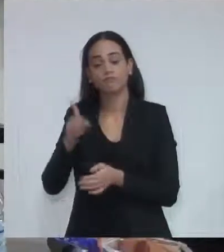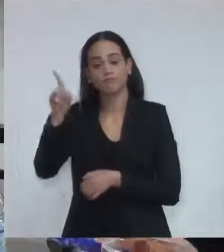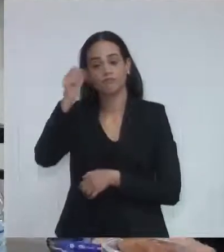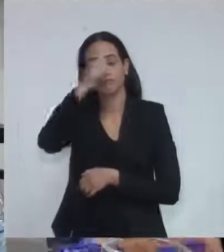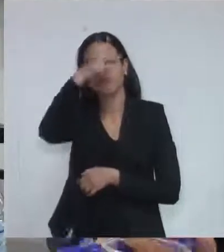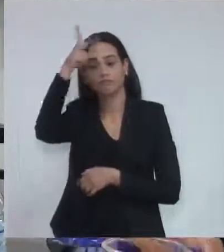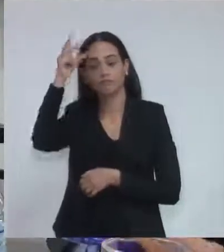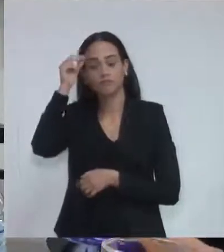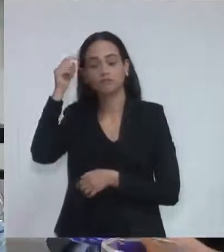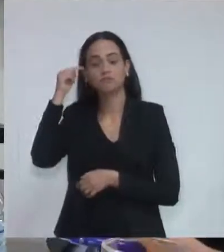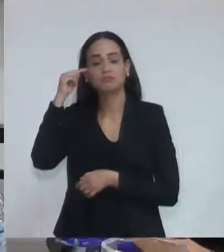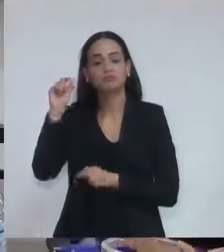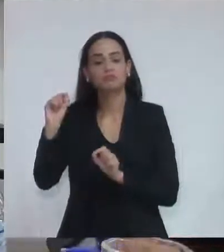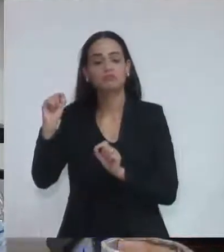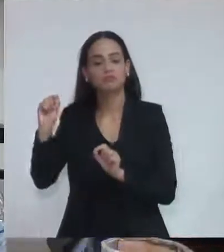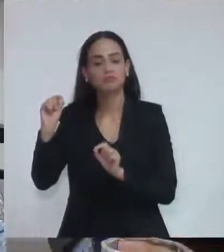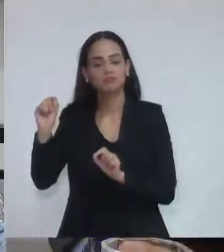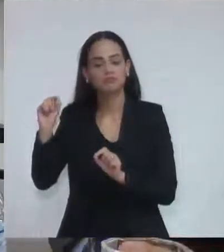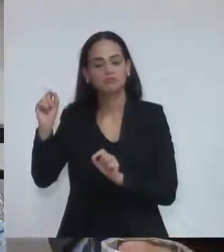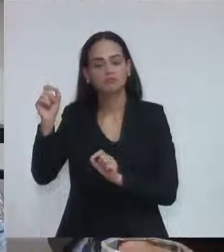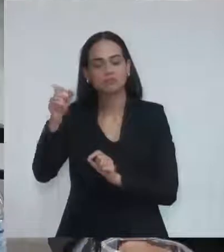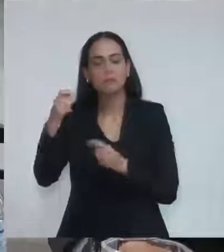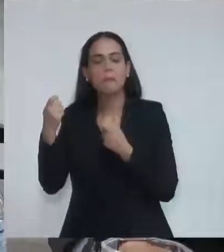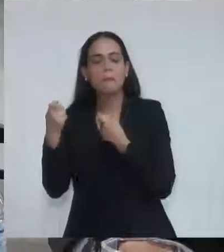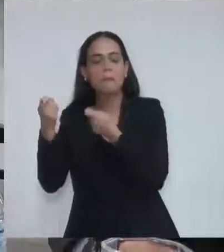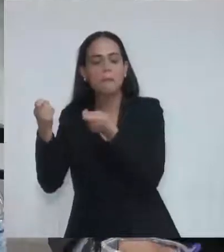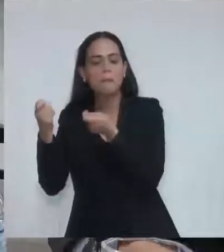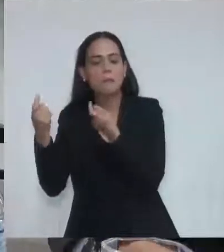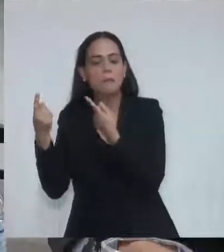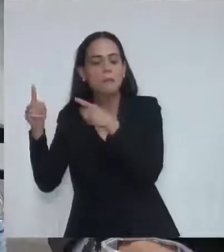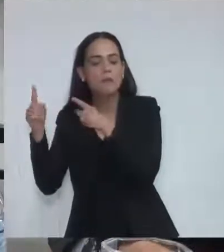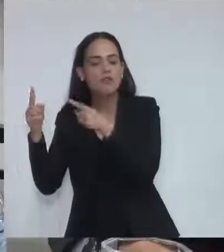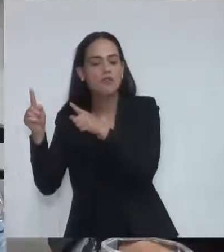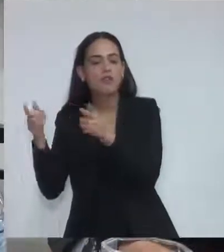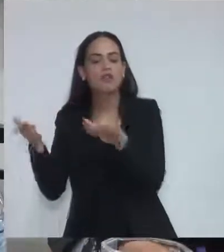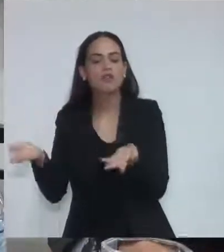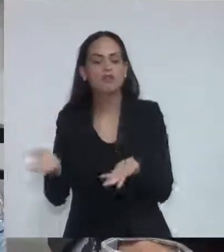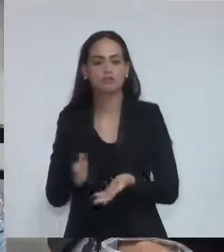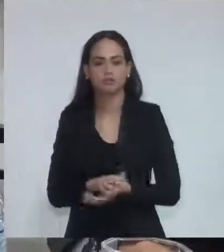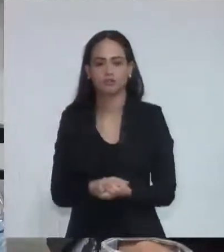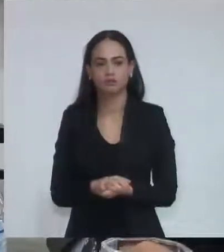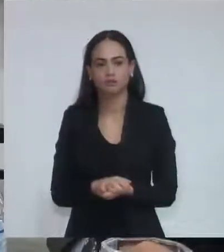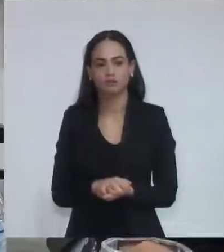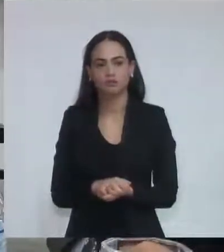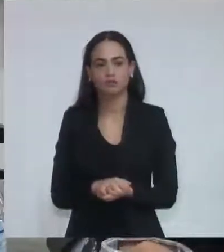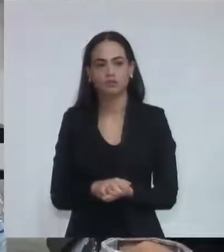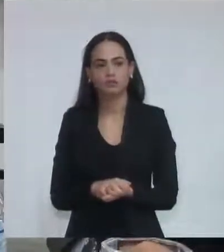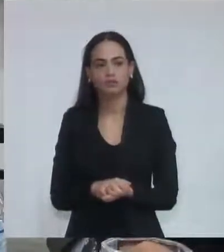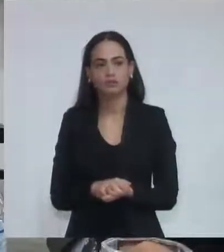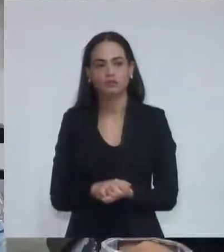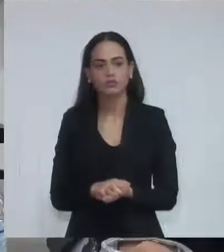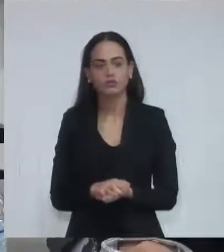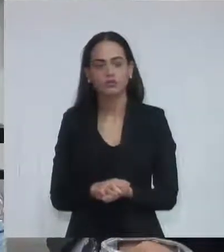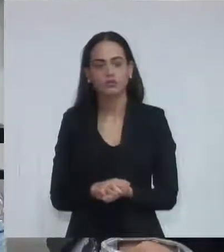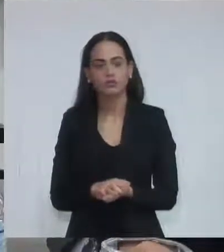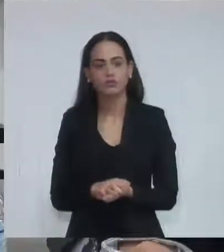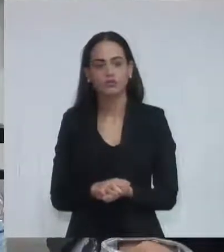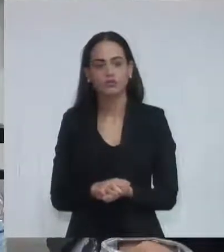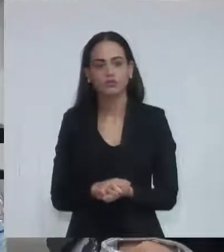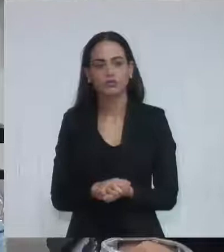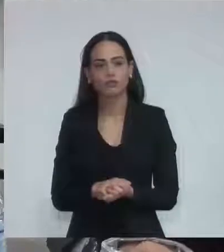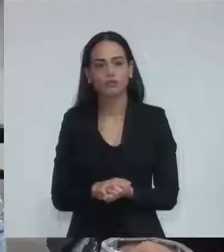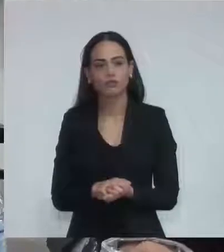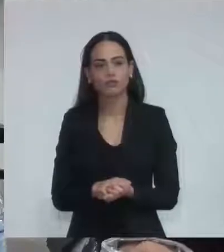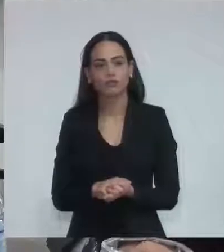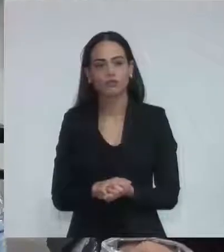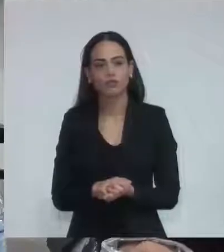está difamando, etc. Isso eu estou falando, gente, para todo mundo, né? Para a gente pensar, porque a vida é muito dinâmica, né? Pode ser que